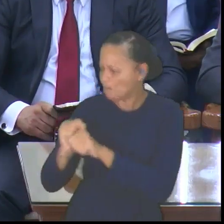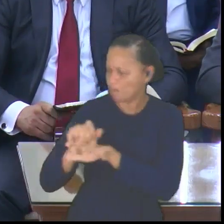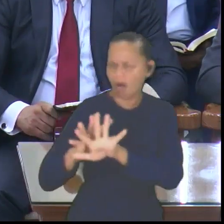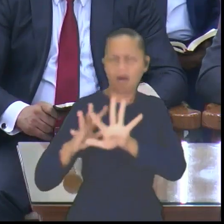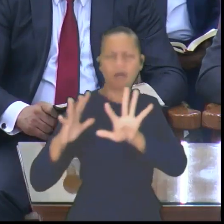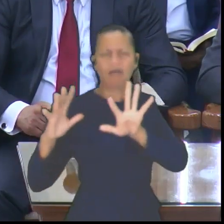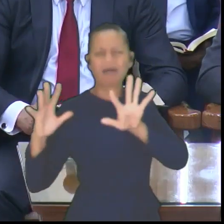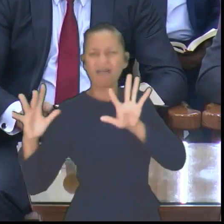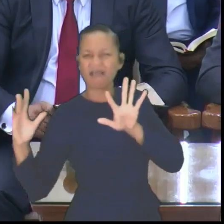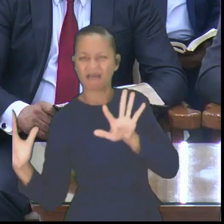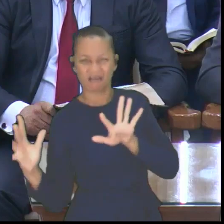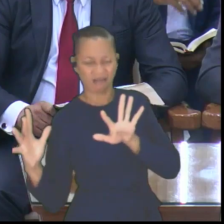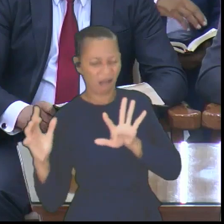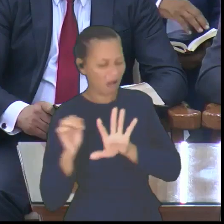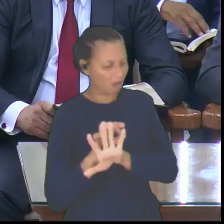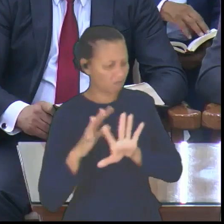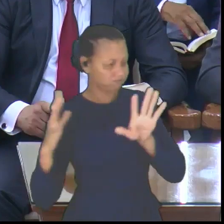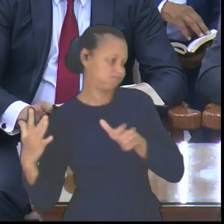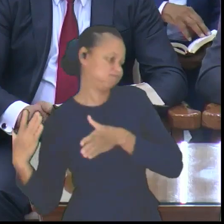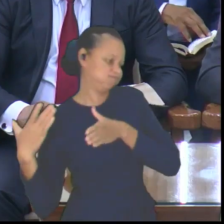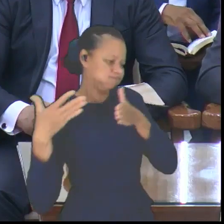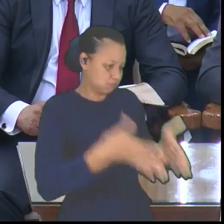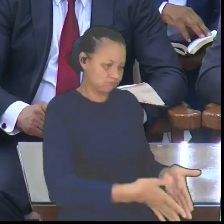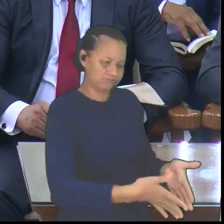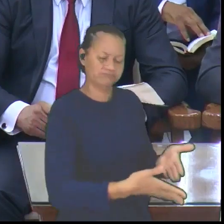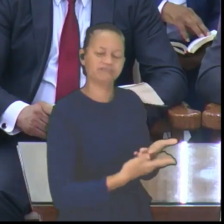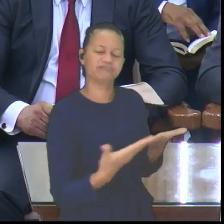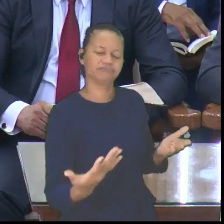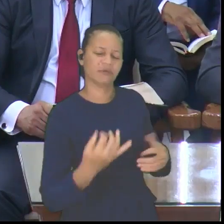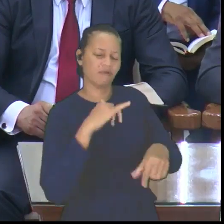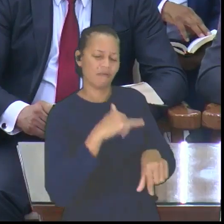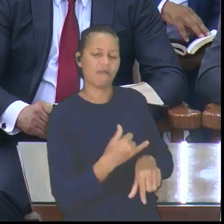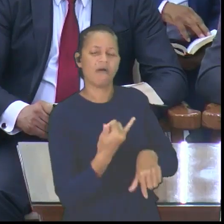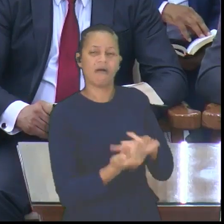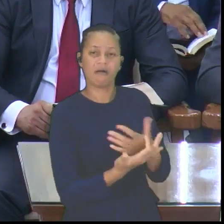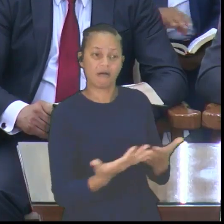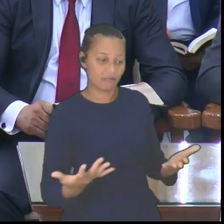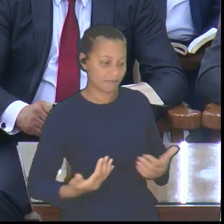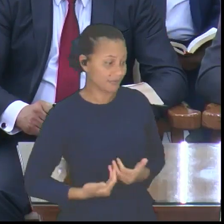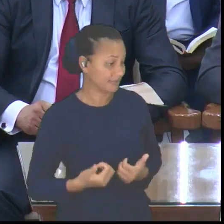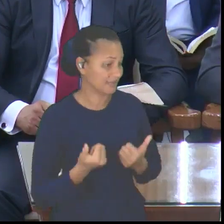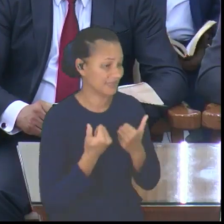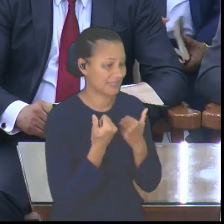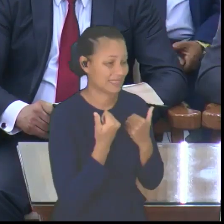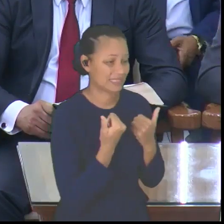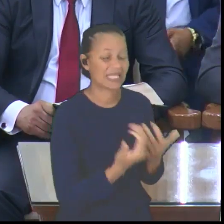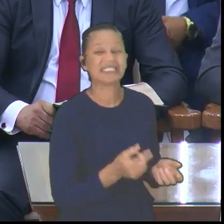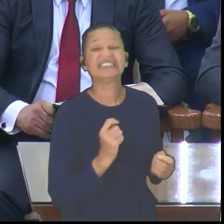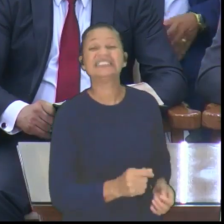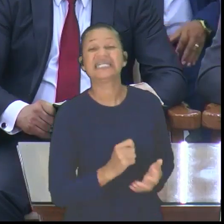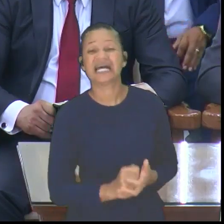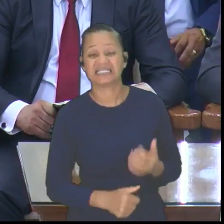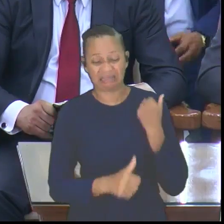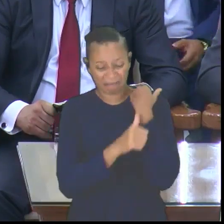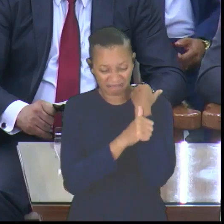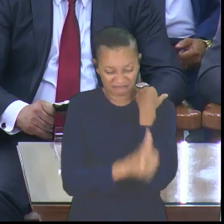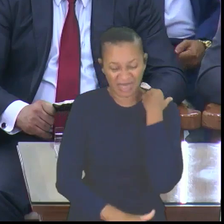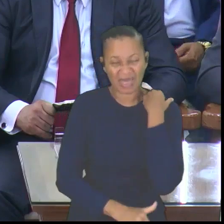exército e disse que ia invadir Jerusalém, que ia dar comida, esterco e urina para o